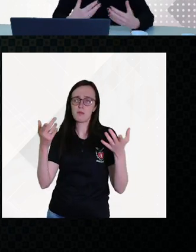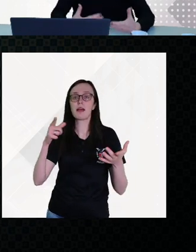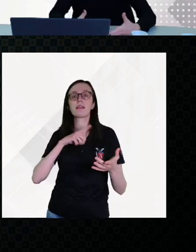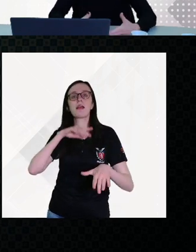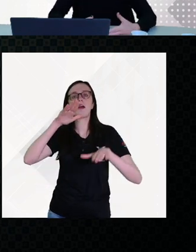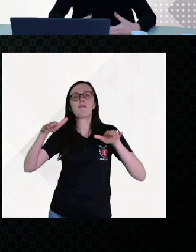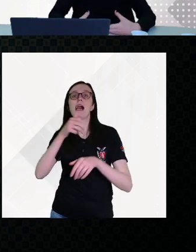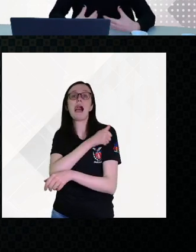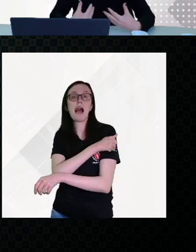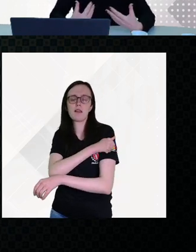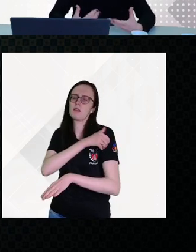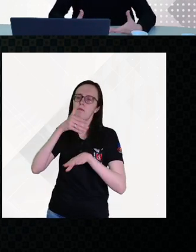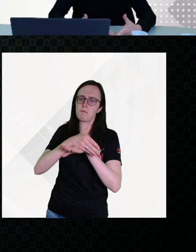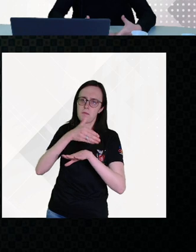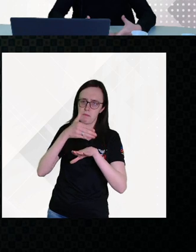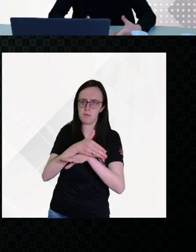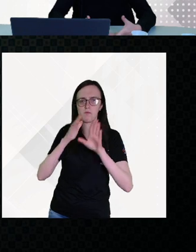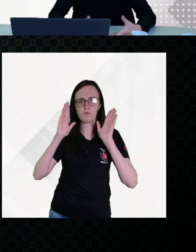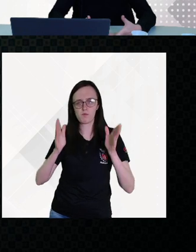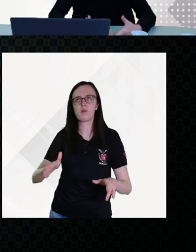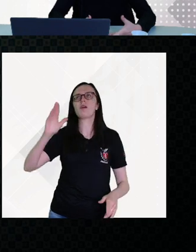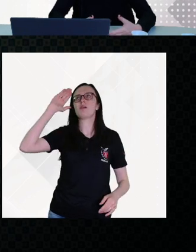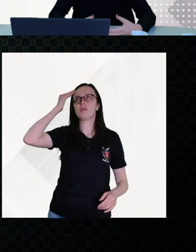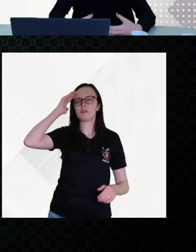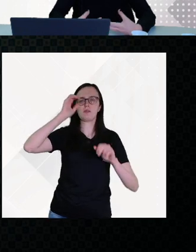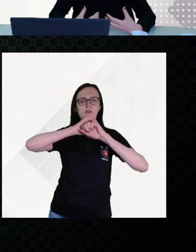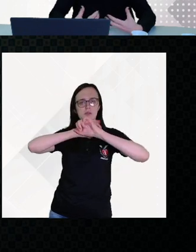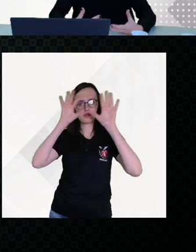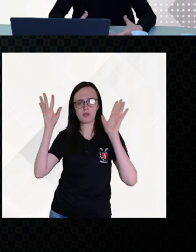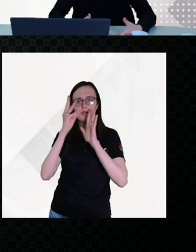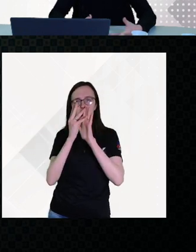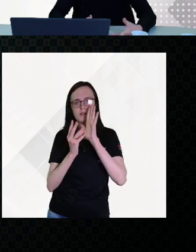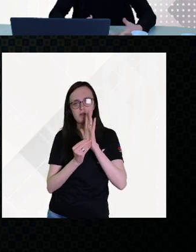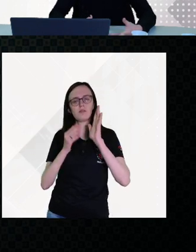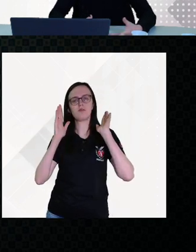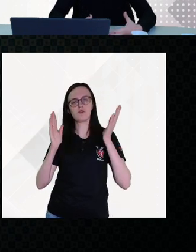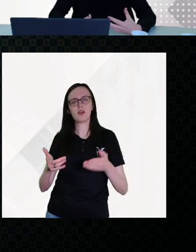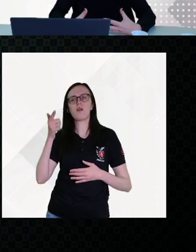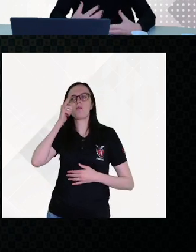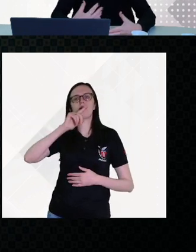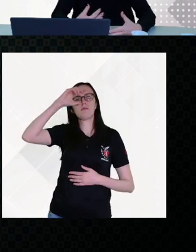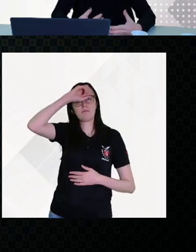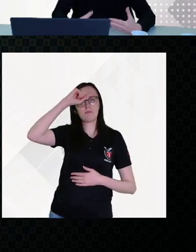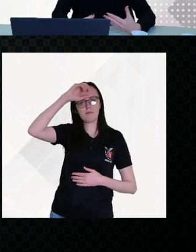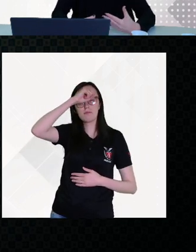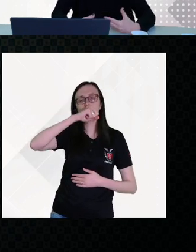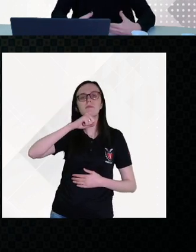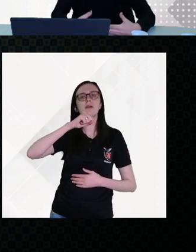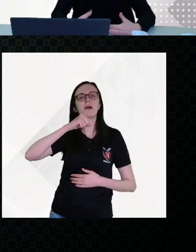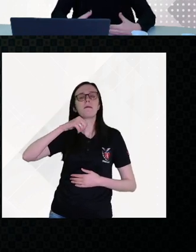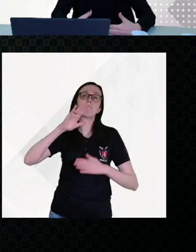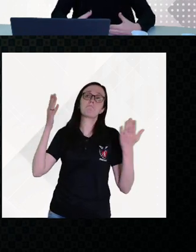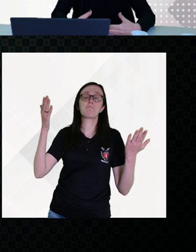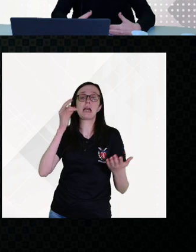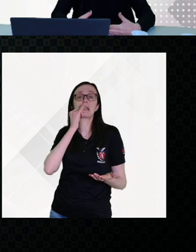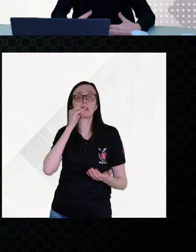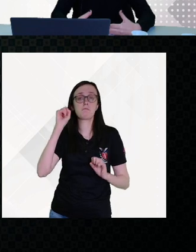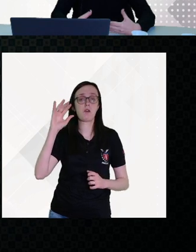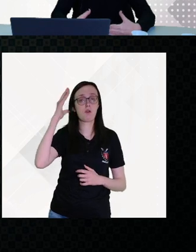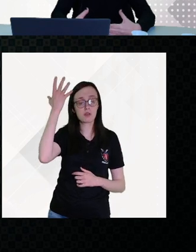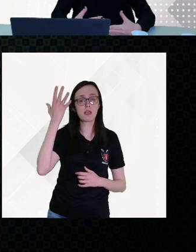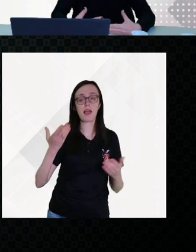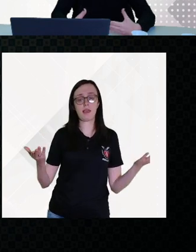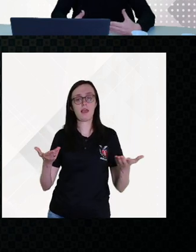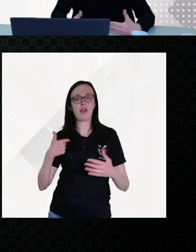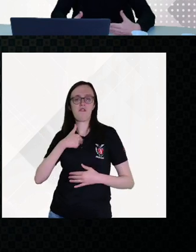que participou, que entendeu aquele conteúdo, gerou uma aprendizagem. Mas, por exemplo, agora